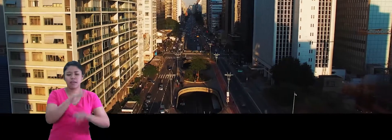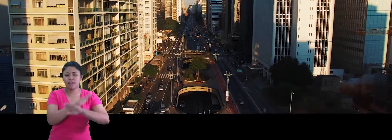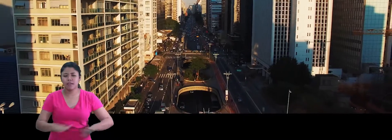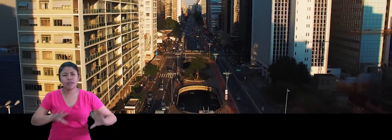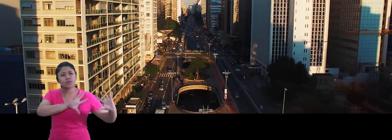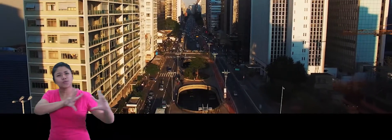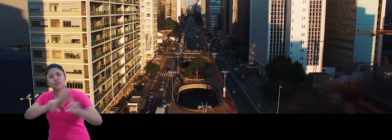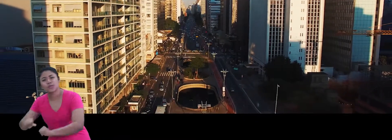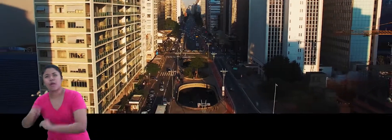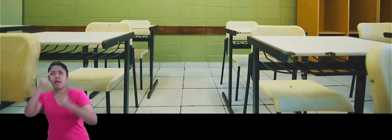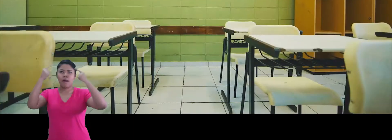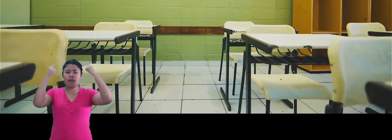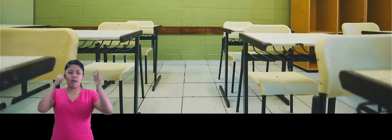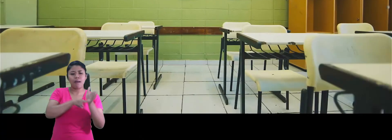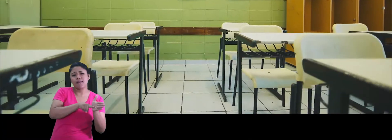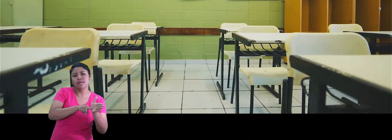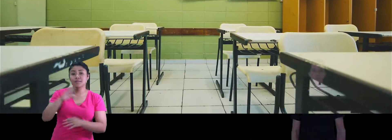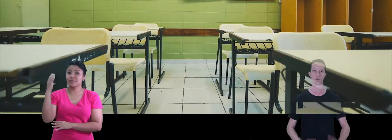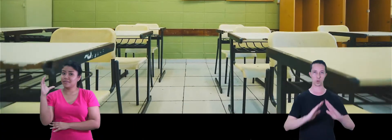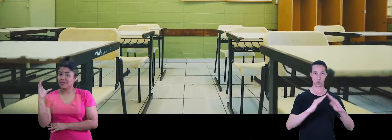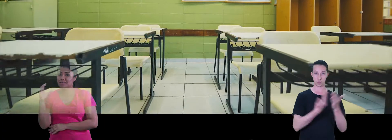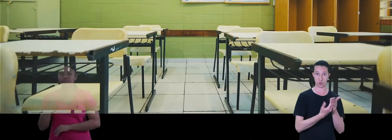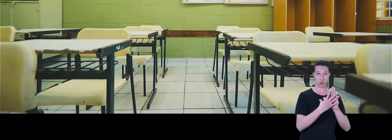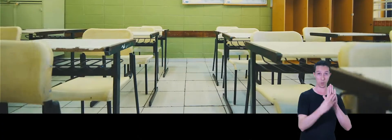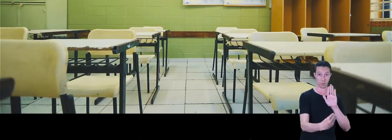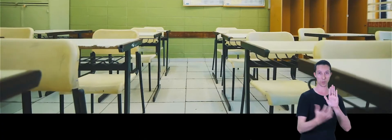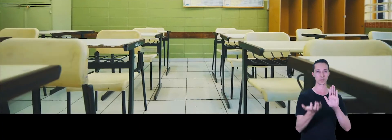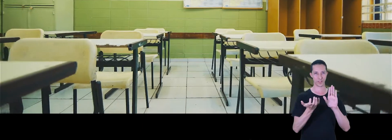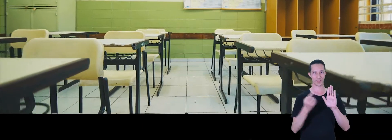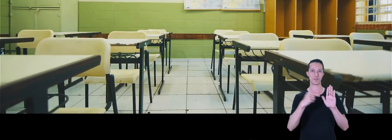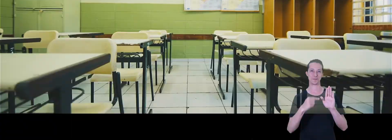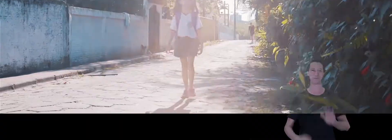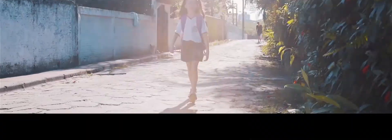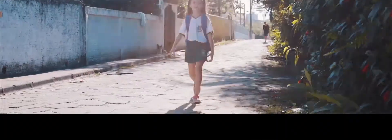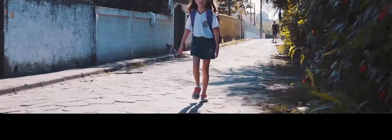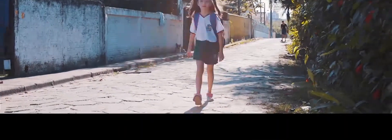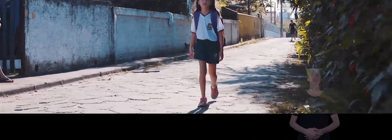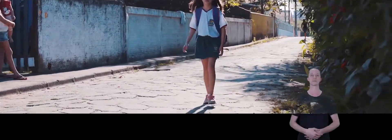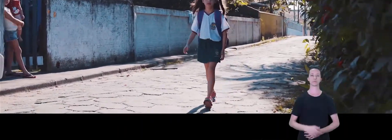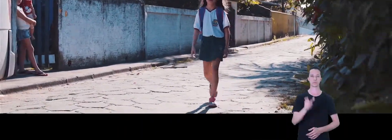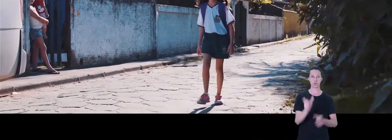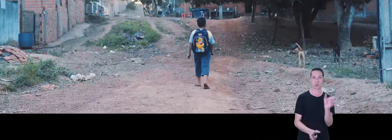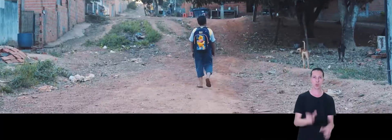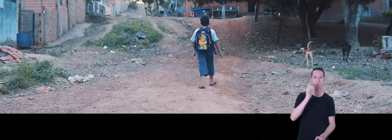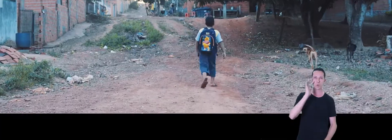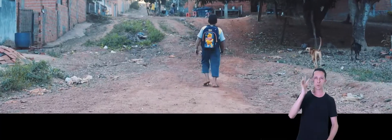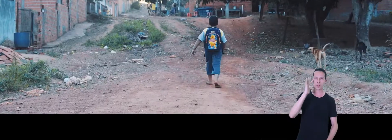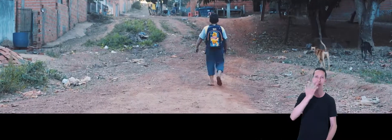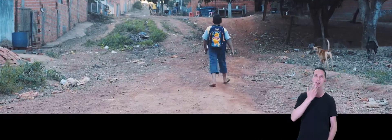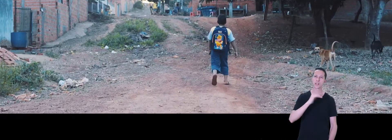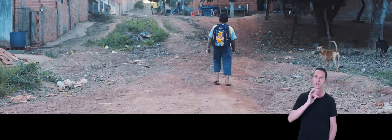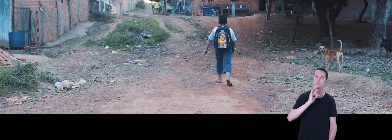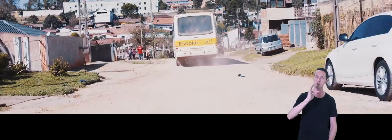Toda criança é um inventor, é um cientista. Que modelo de escola nós queremos? Muitas pessoas esperam assim, a